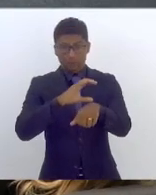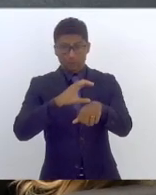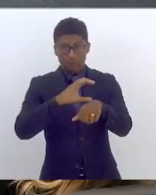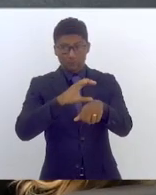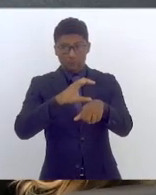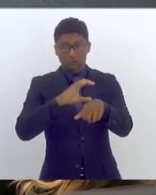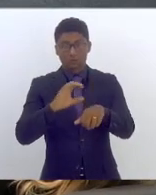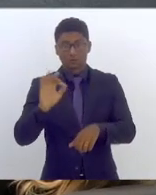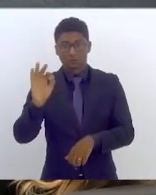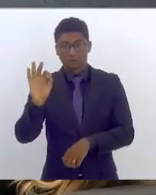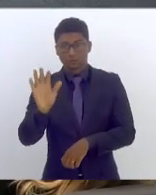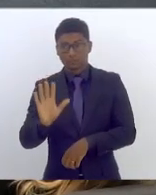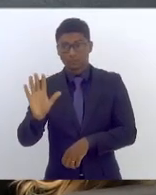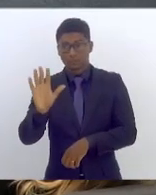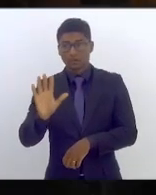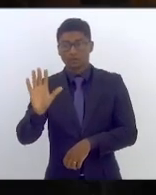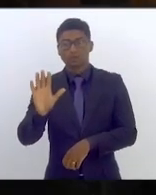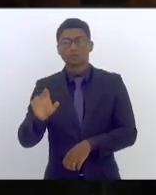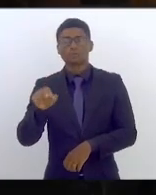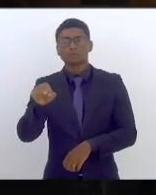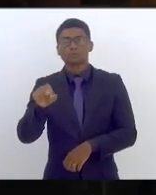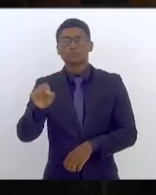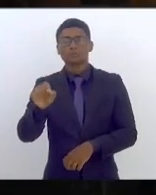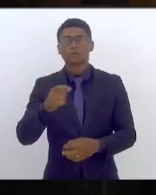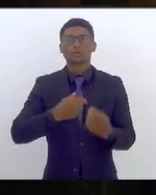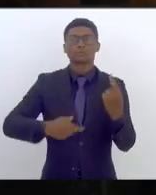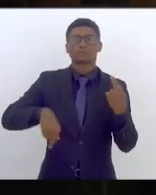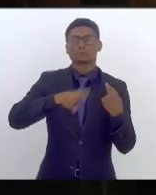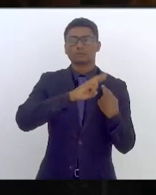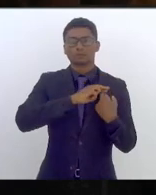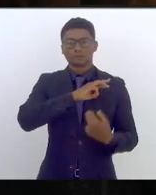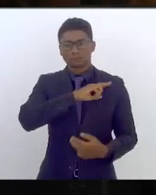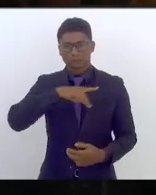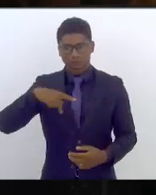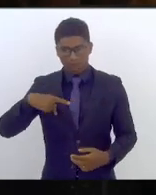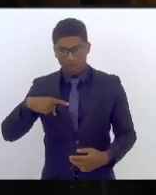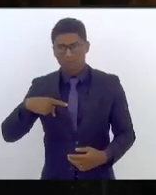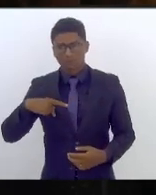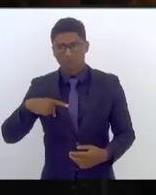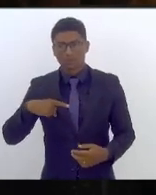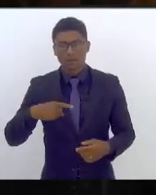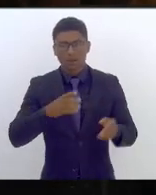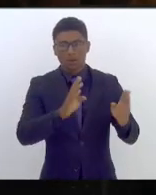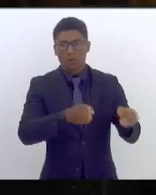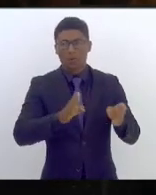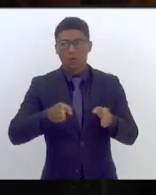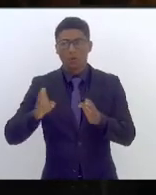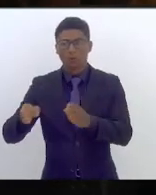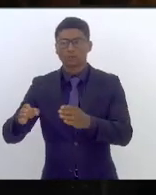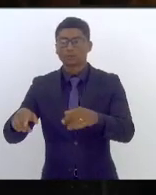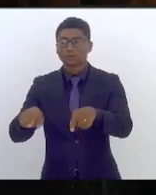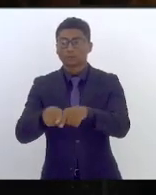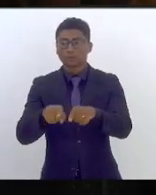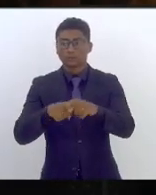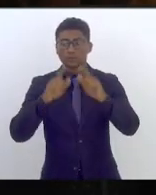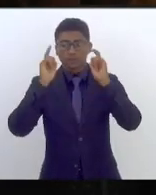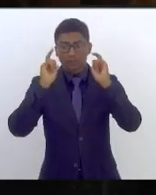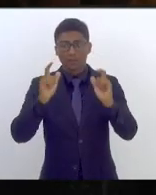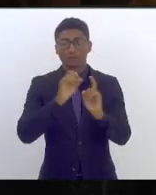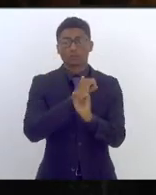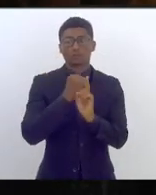Público a defesa da ordem ordem jurídica do regime democrático e dos interesses sociais indisponíveis